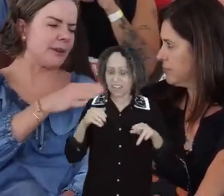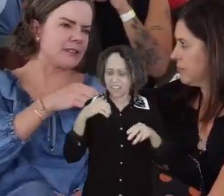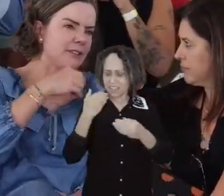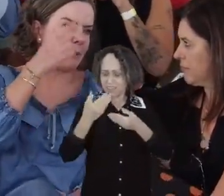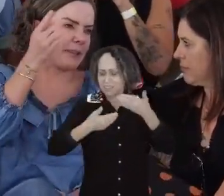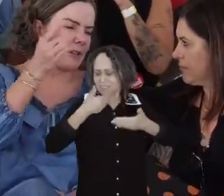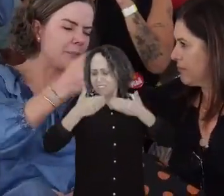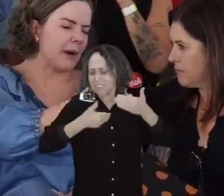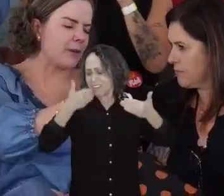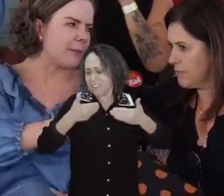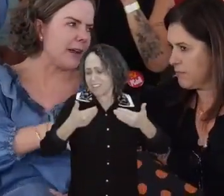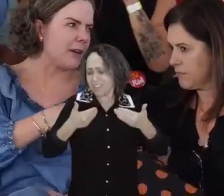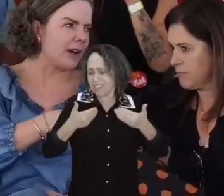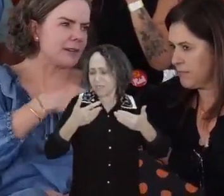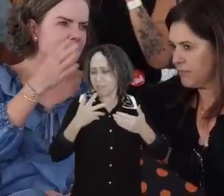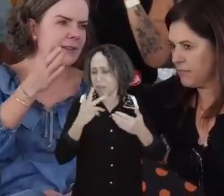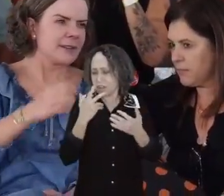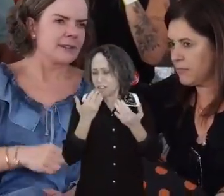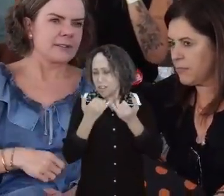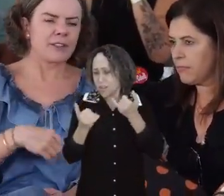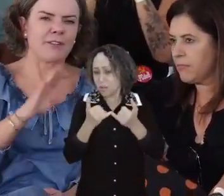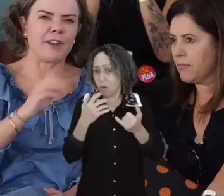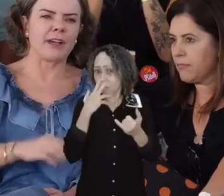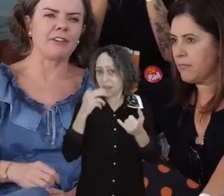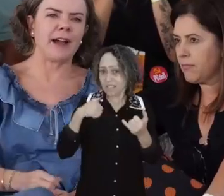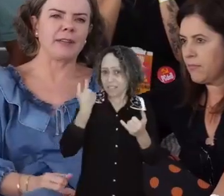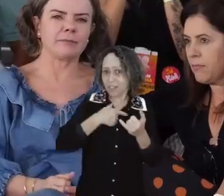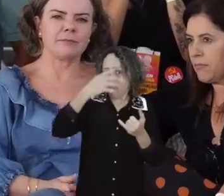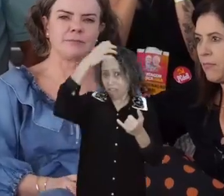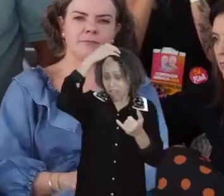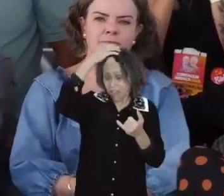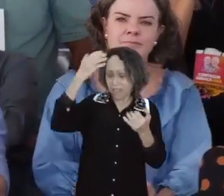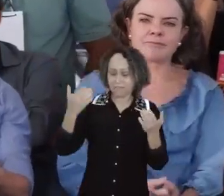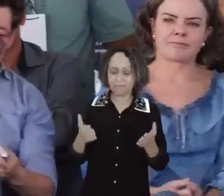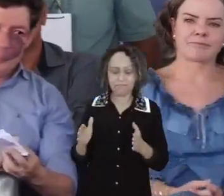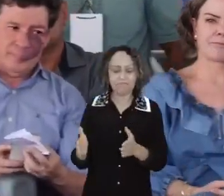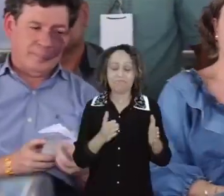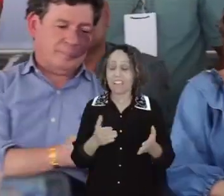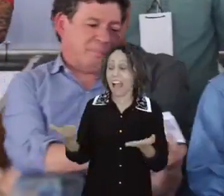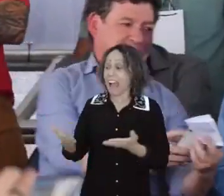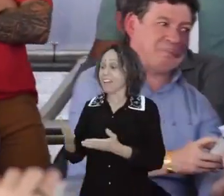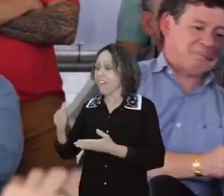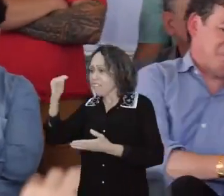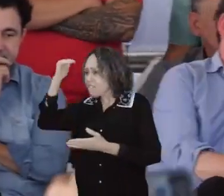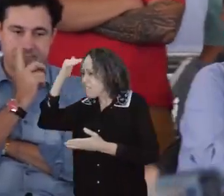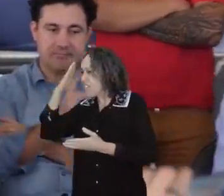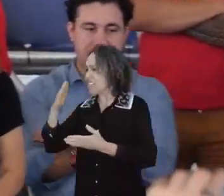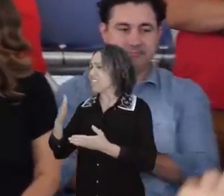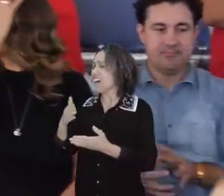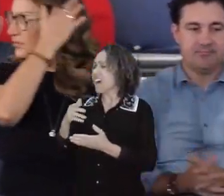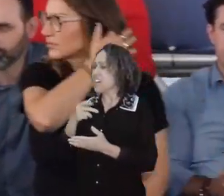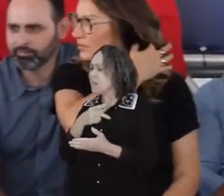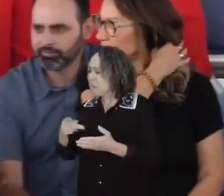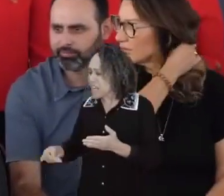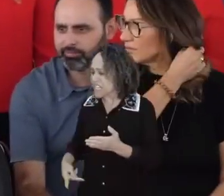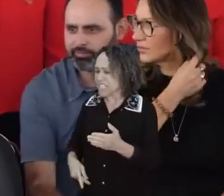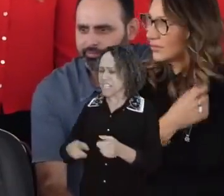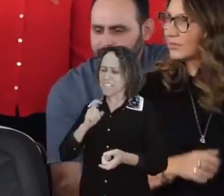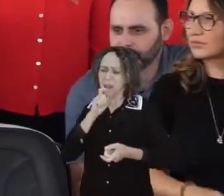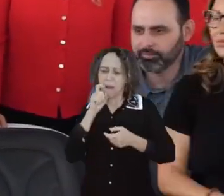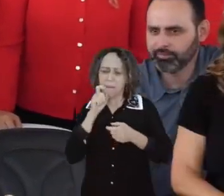Nós temos um presidente desvairado, que só sabe mentir, que só sabe contar mentira, que só sabe fazer fake